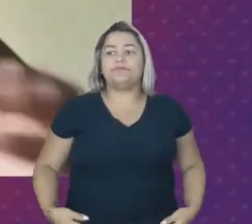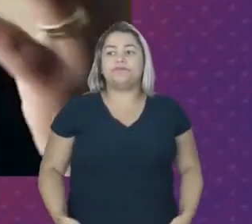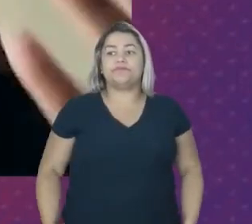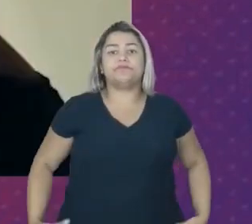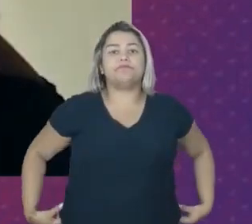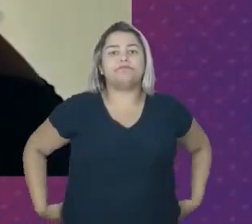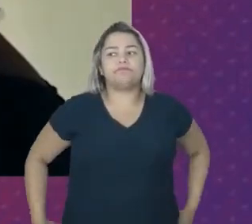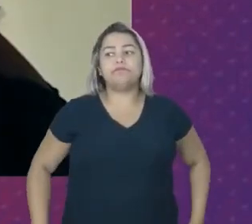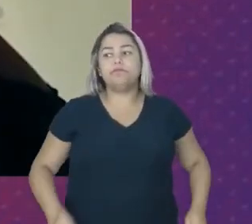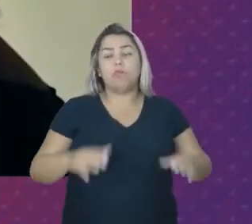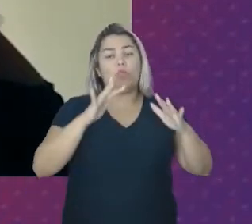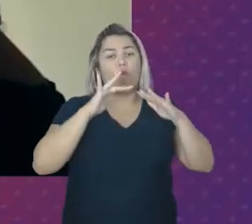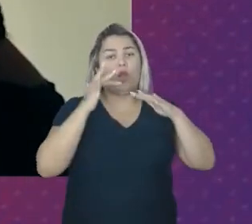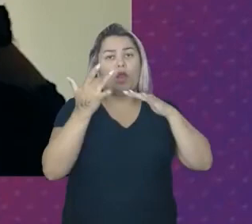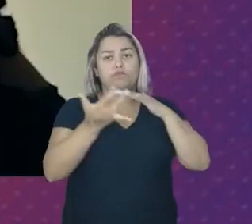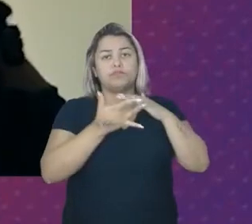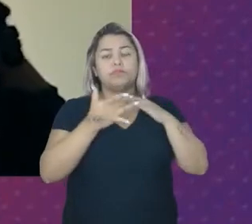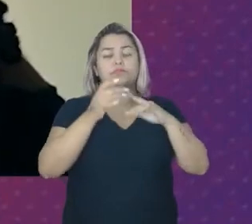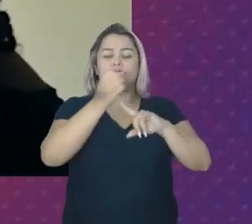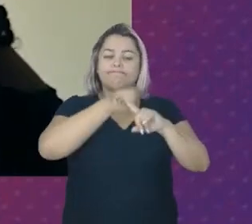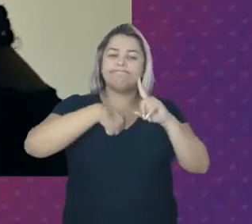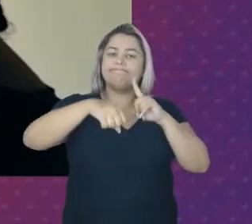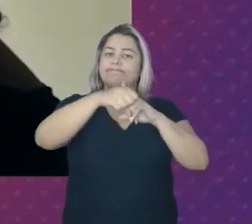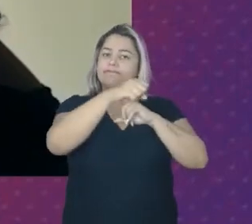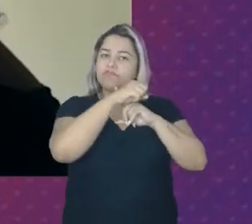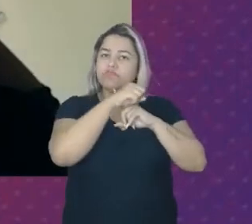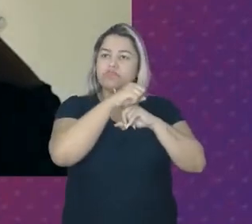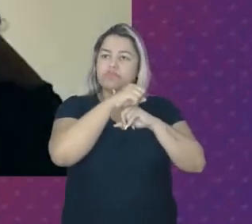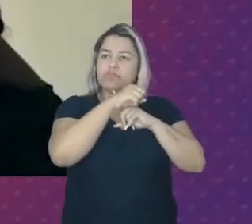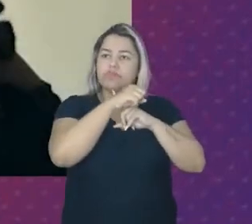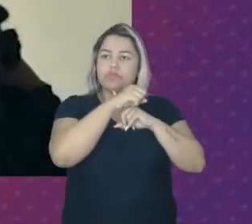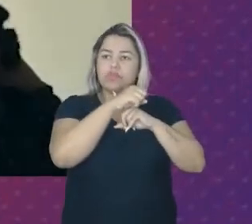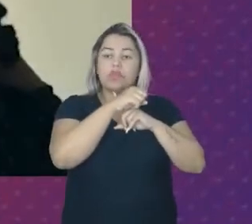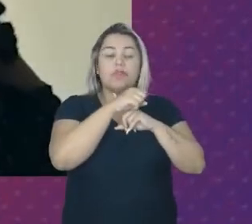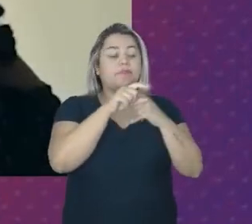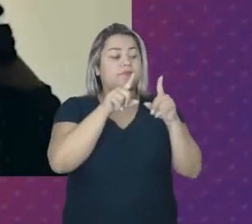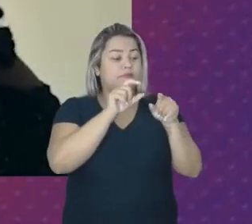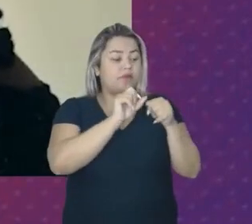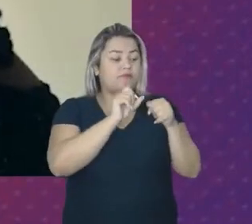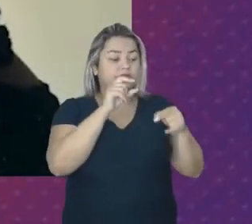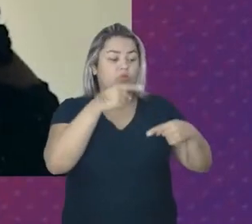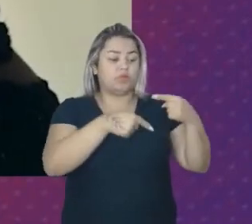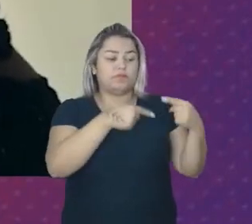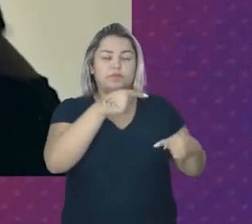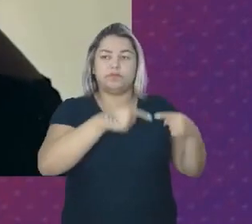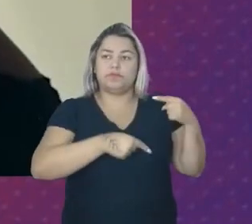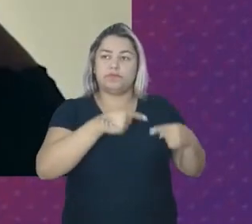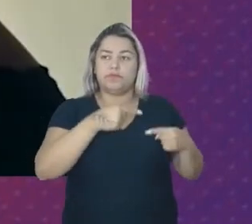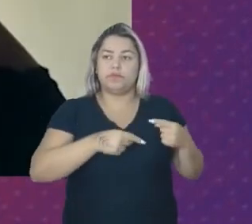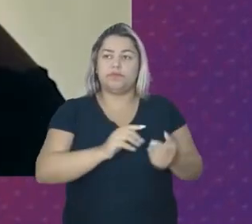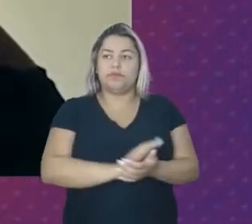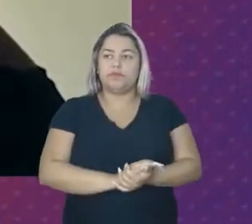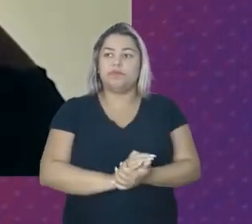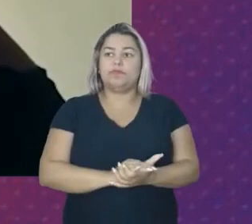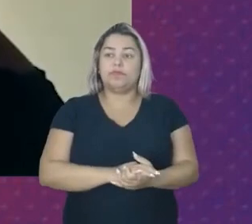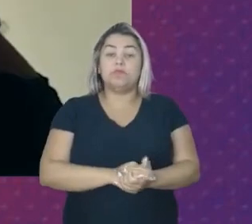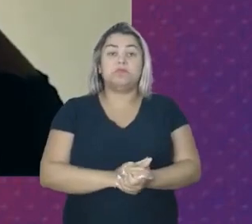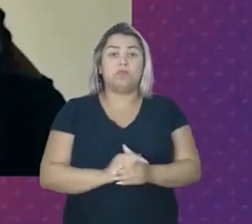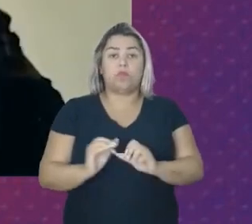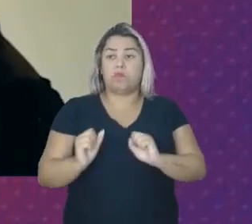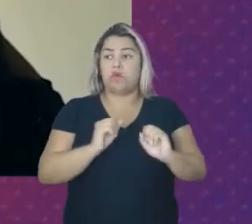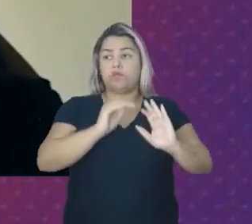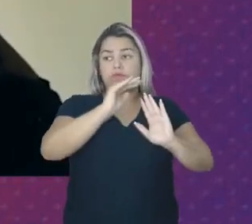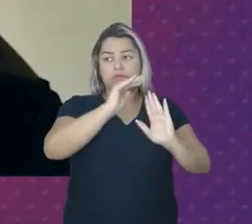dedicar a sua rede social, o seu conteúdo online a fazer esse debate político. Isso também pode ser pautado